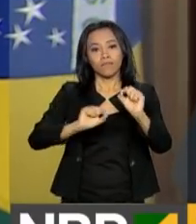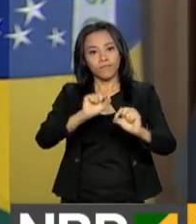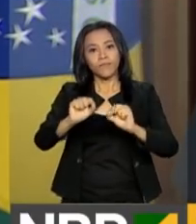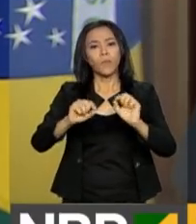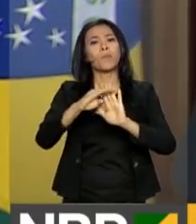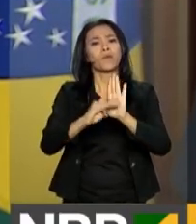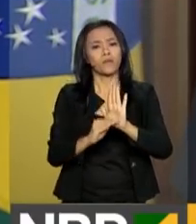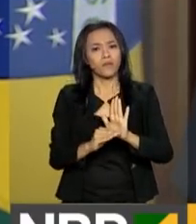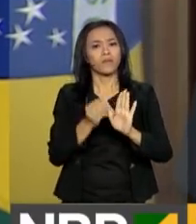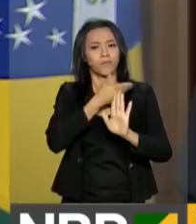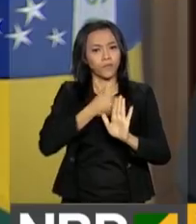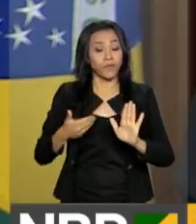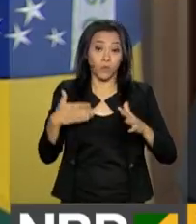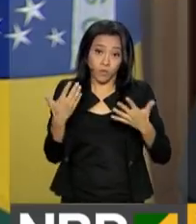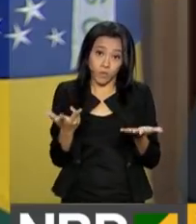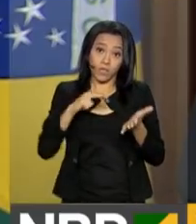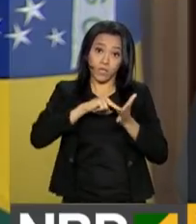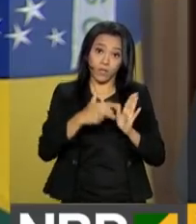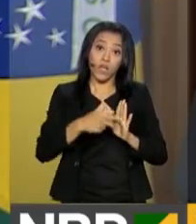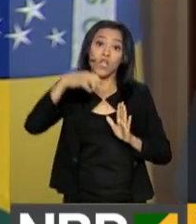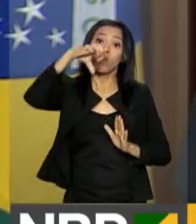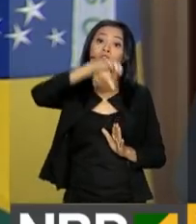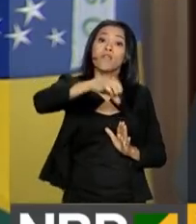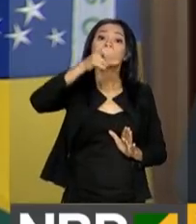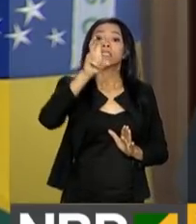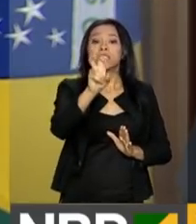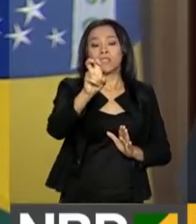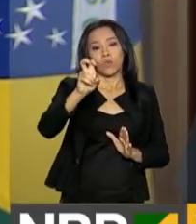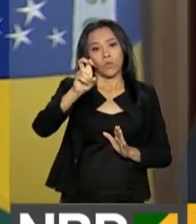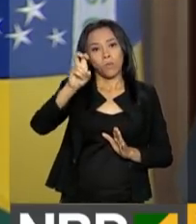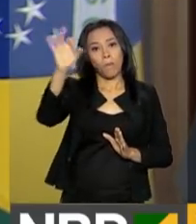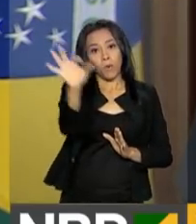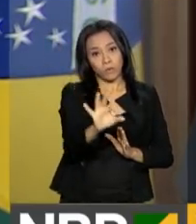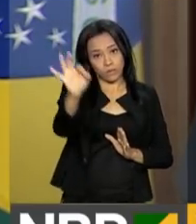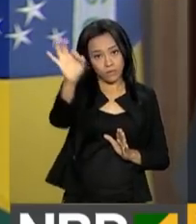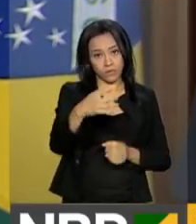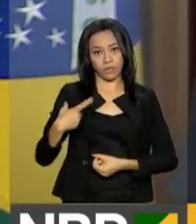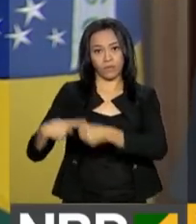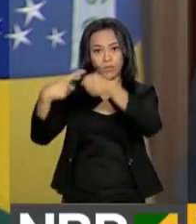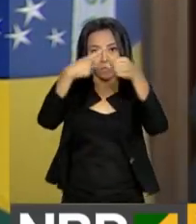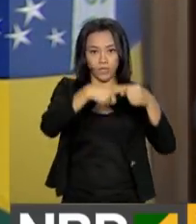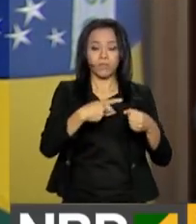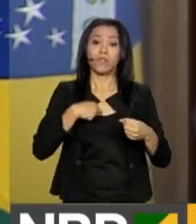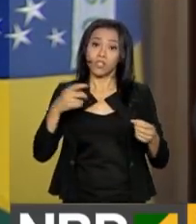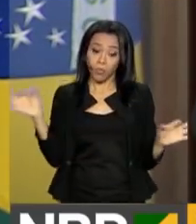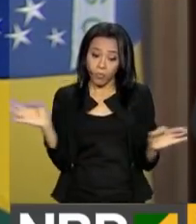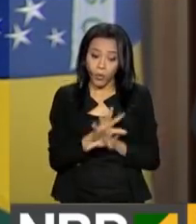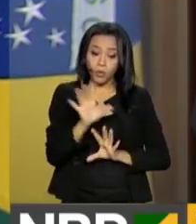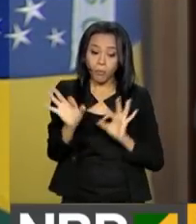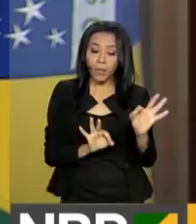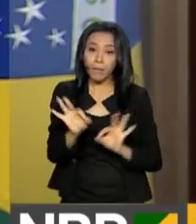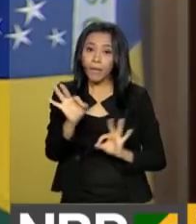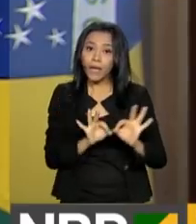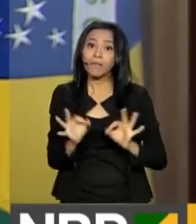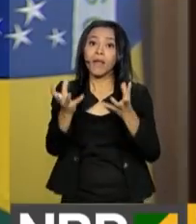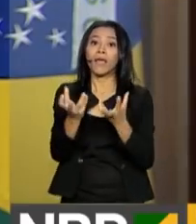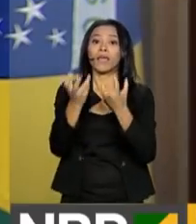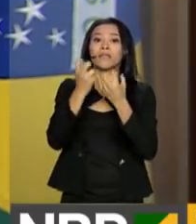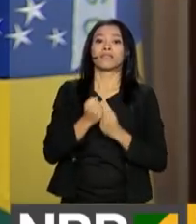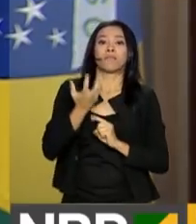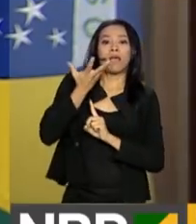ou seja 95% dos municípios na calçada estão aptos a receber as antenas que vão garantir